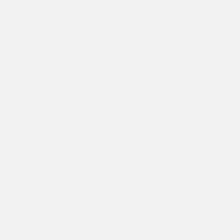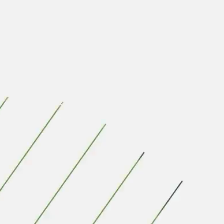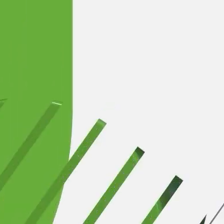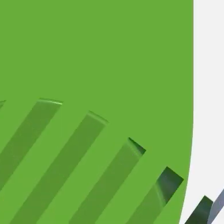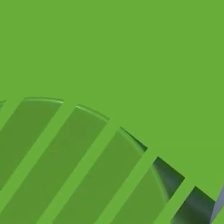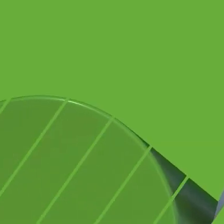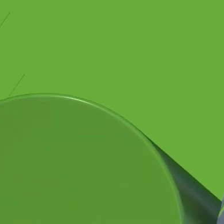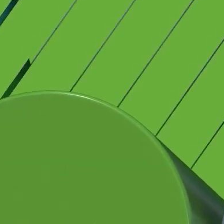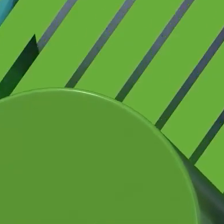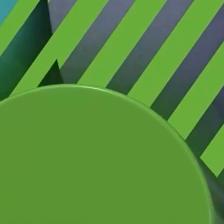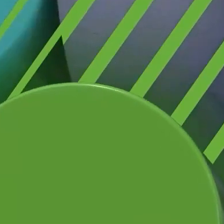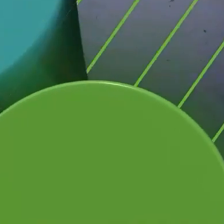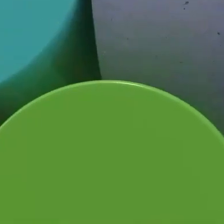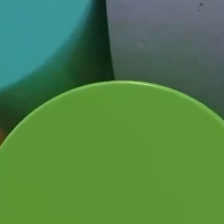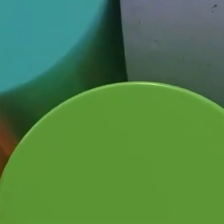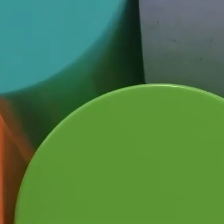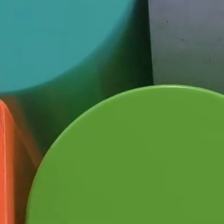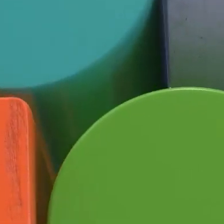Música